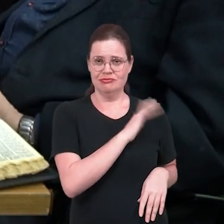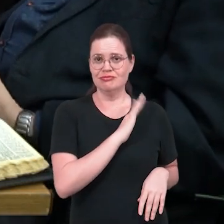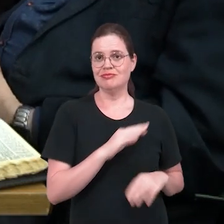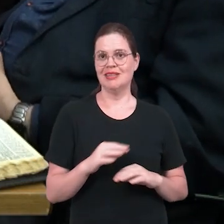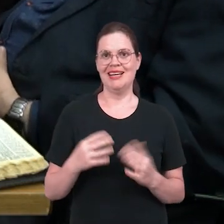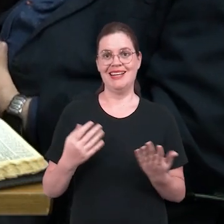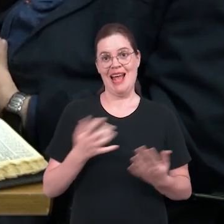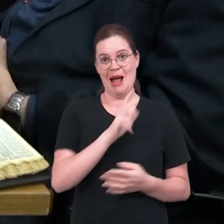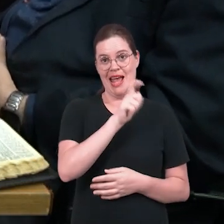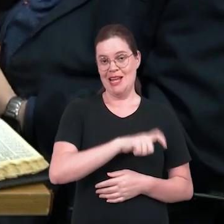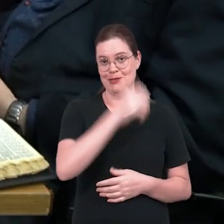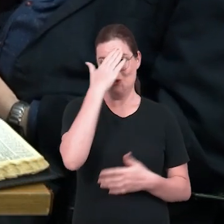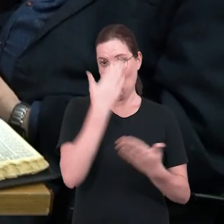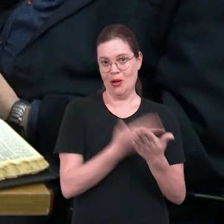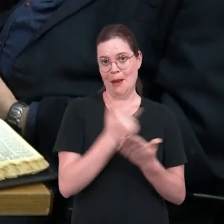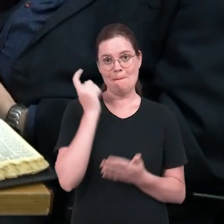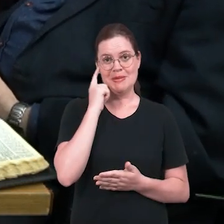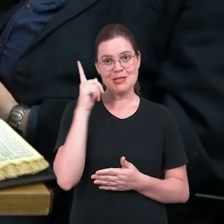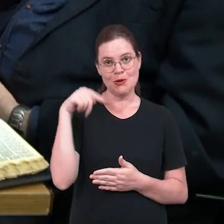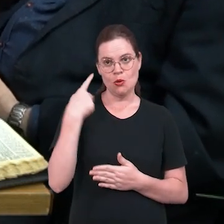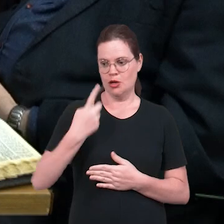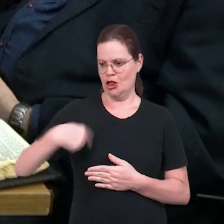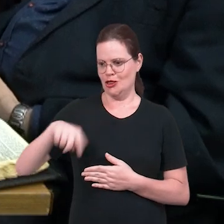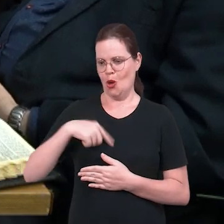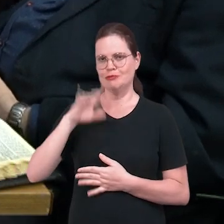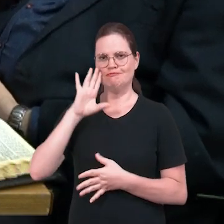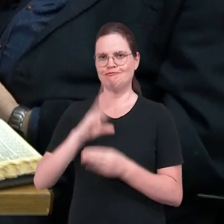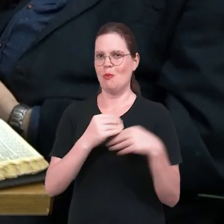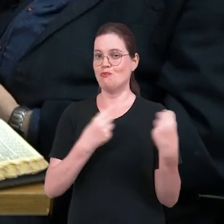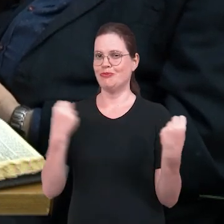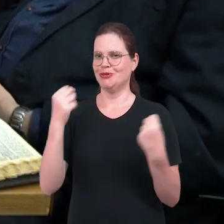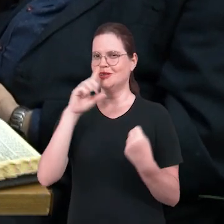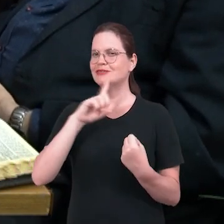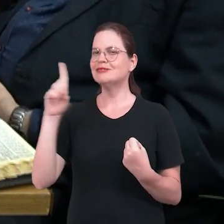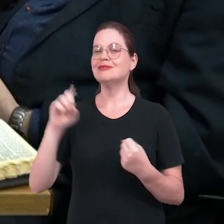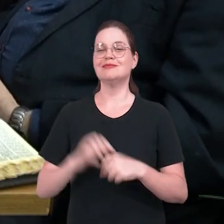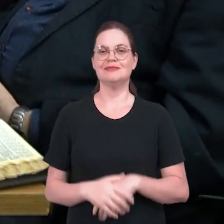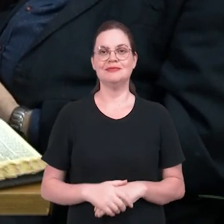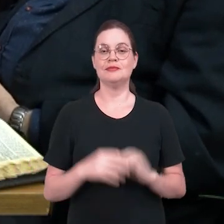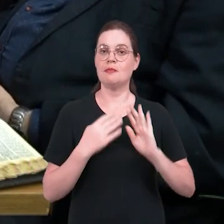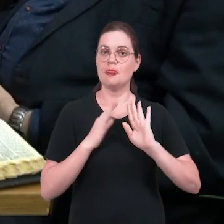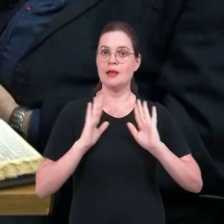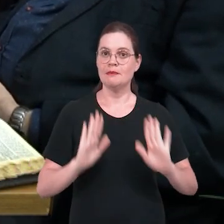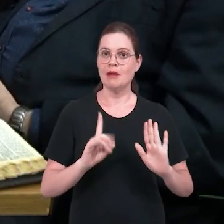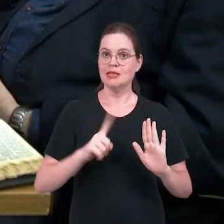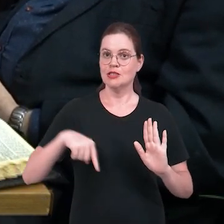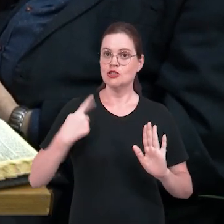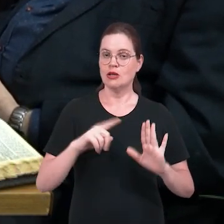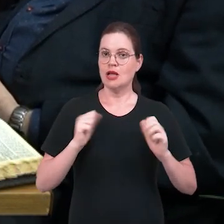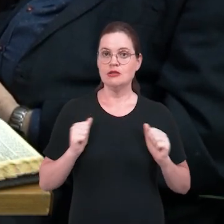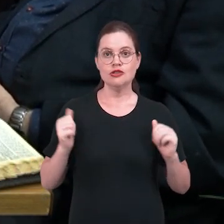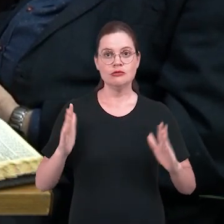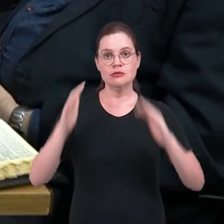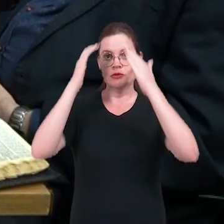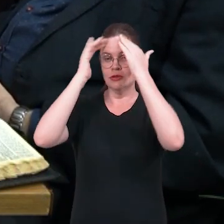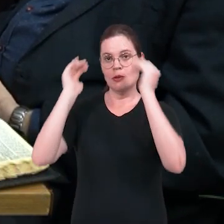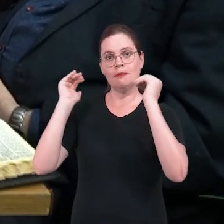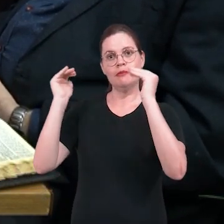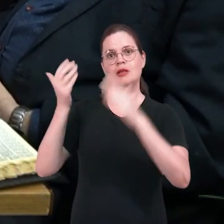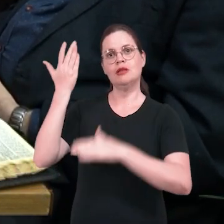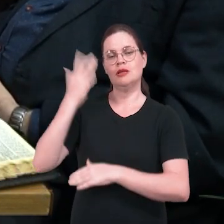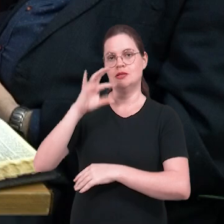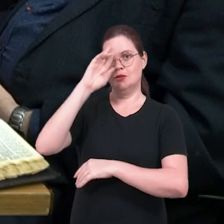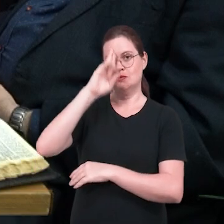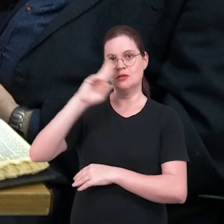coisa de loucura, É mas para nós é loucura. o poder de Deus. Mas Para é nós é o loucura. poder de Deus. Mas nesta atitude, na obediência,